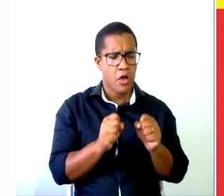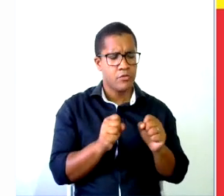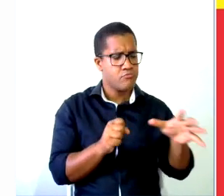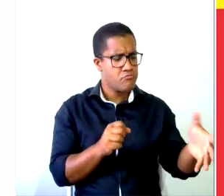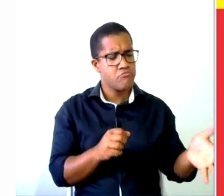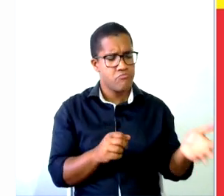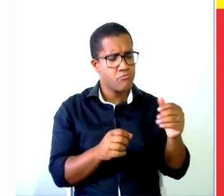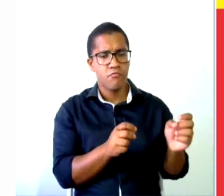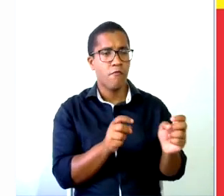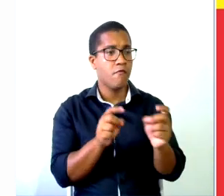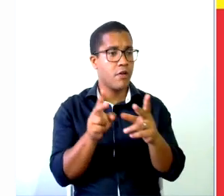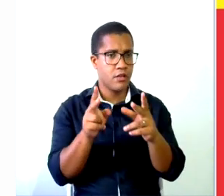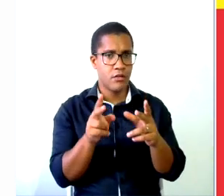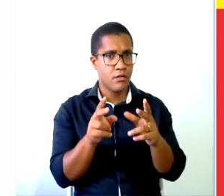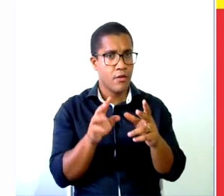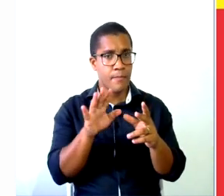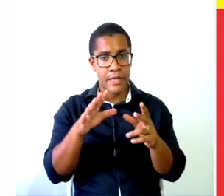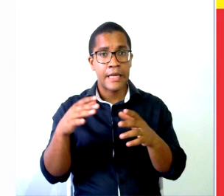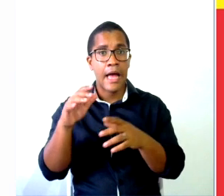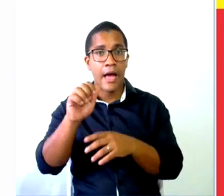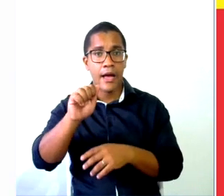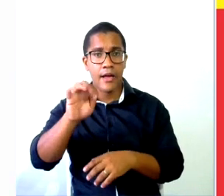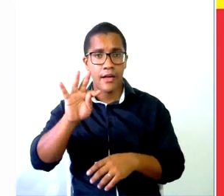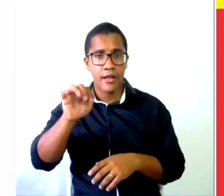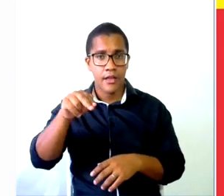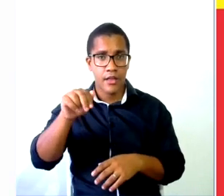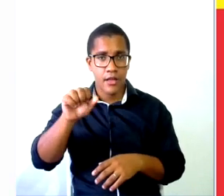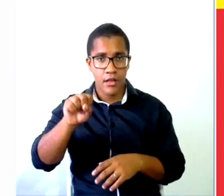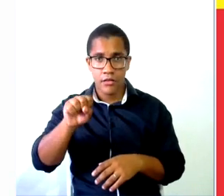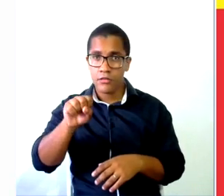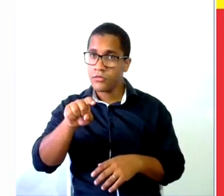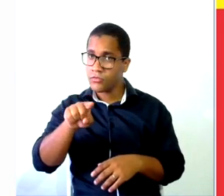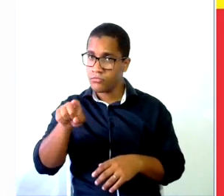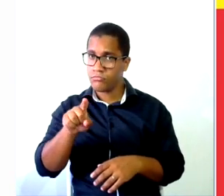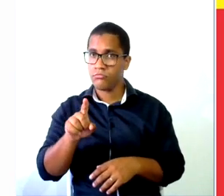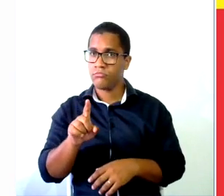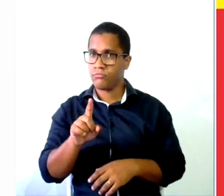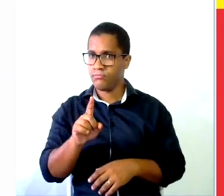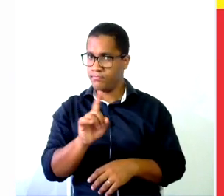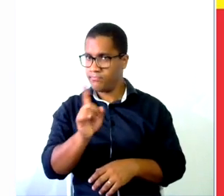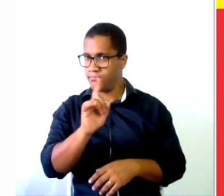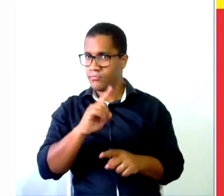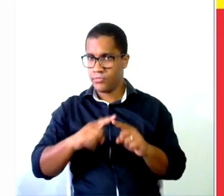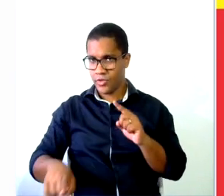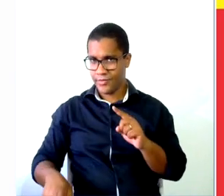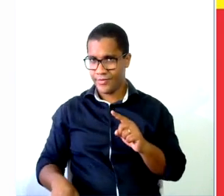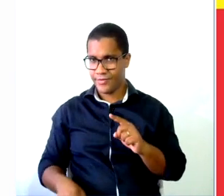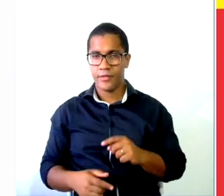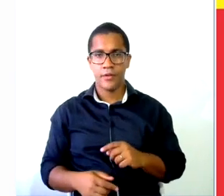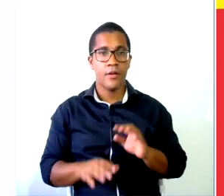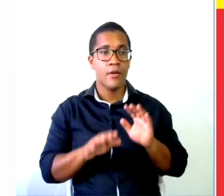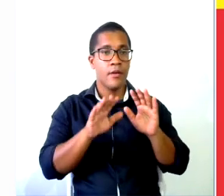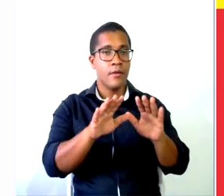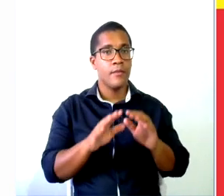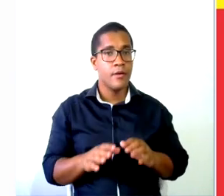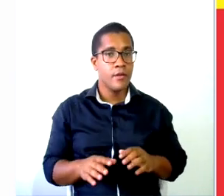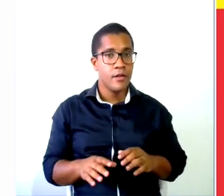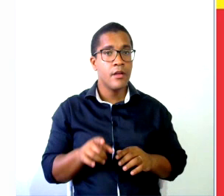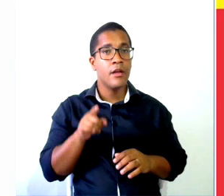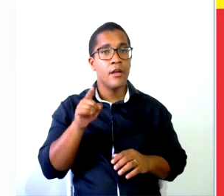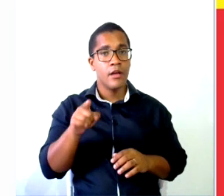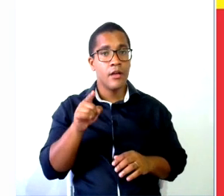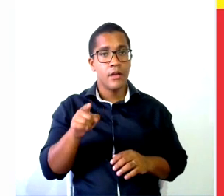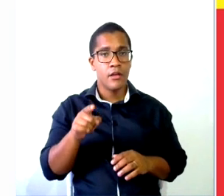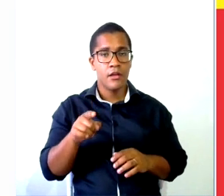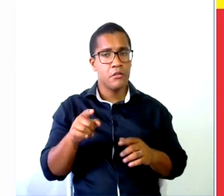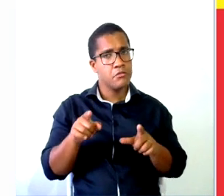de pudor. Isso então variava. Esse sistema político social dominante. como Atenas